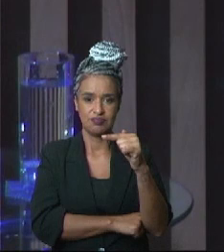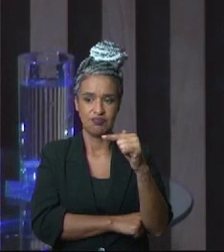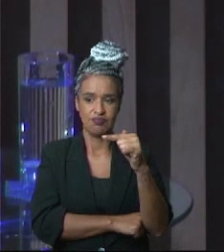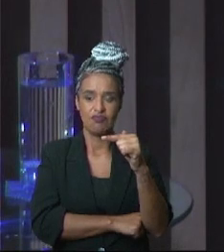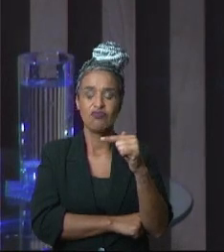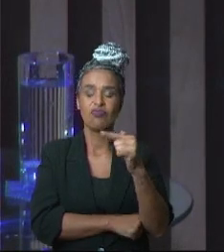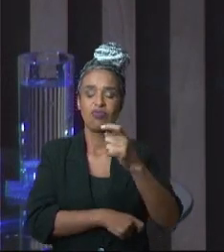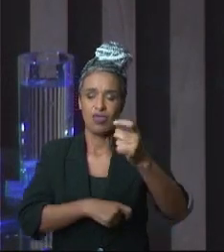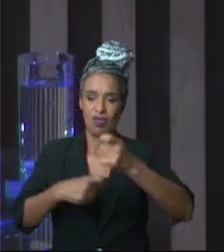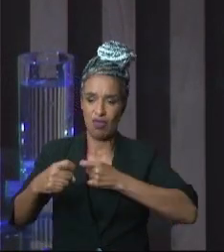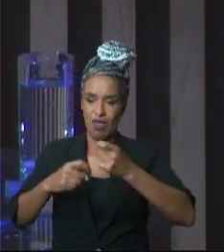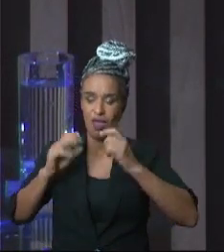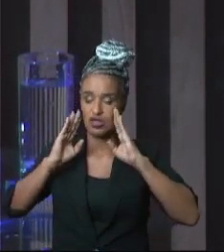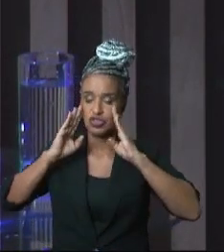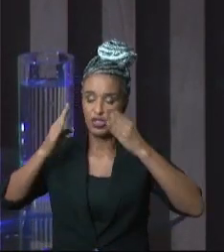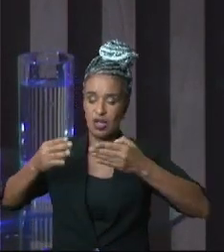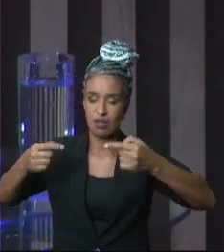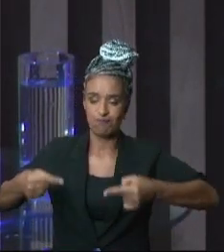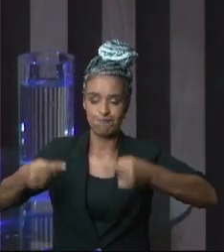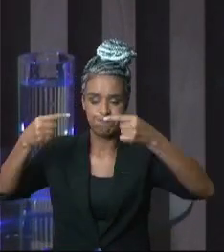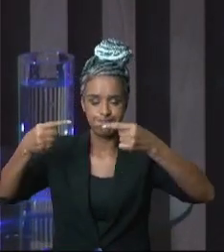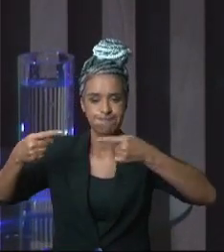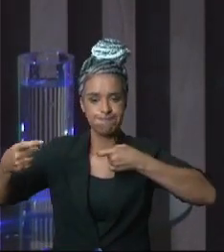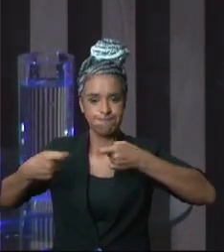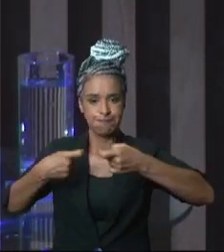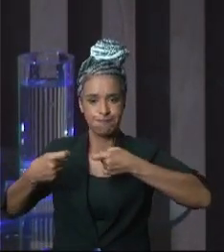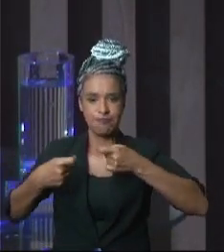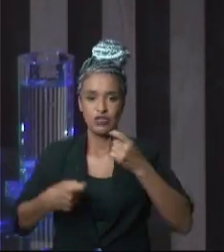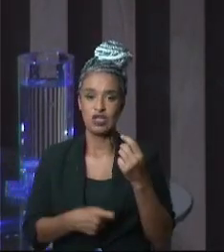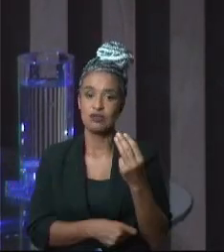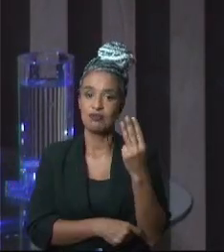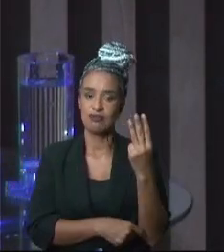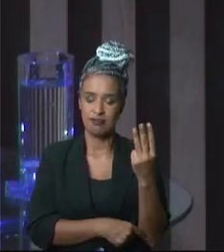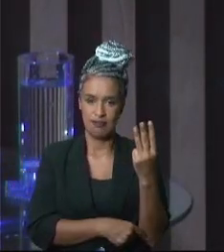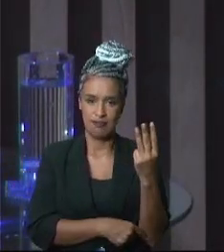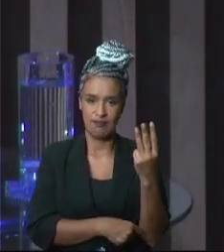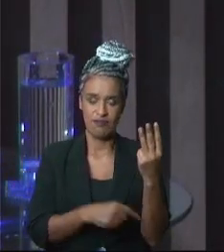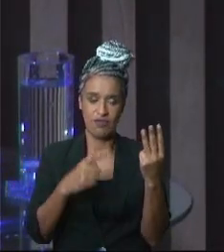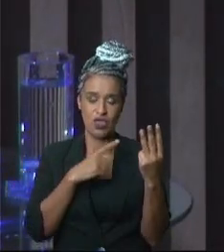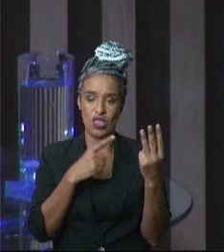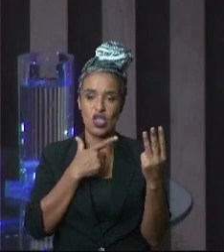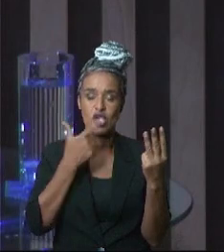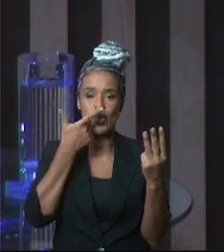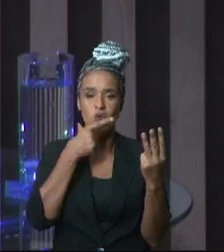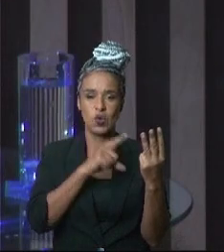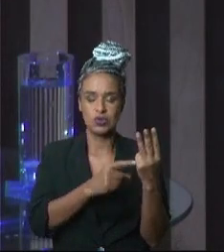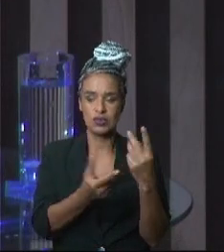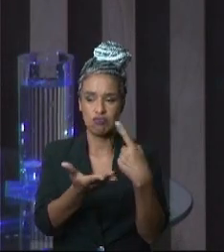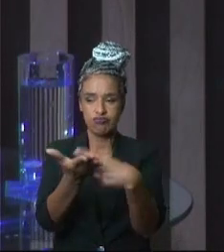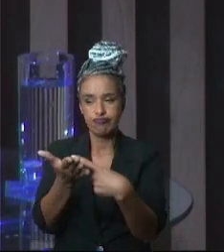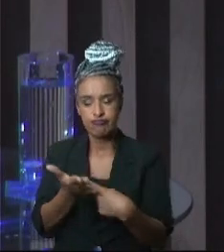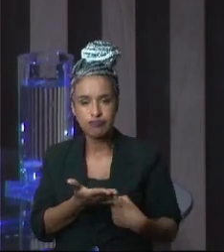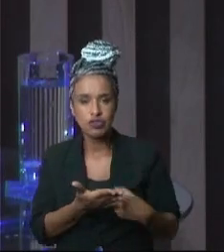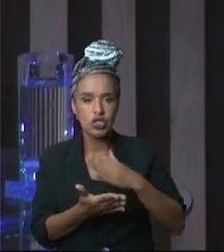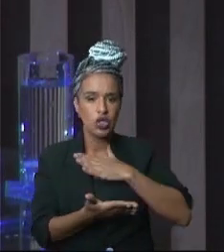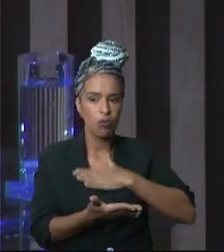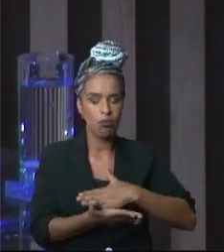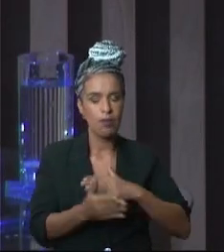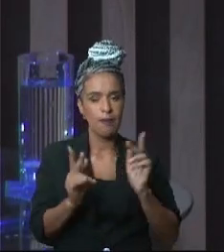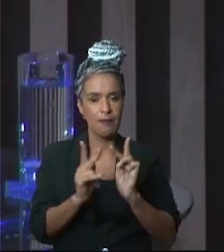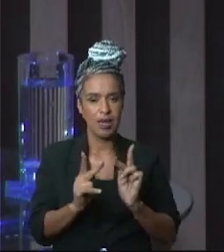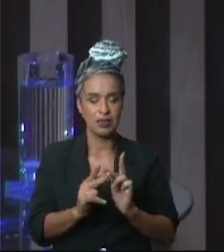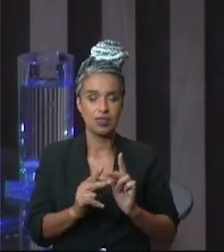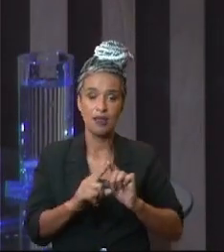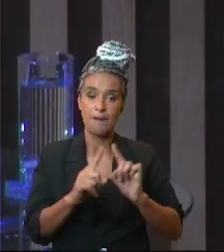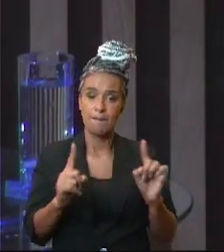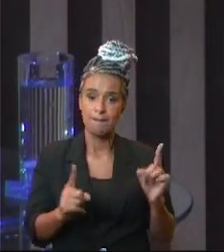em sete ocorreram conflitos diretos entre as duas hegemonias. Em apenas 3, eles atingiram algum tipo de acomodação. Acontece